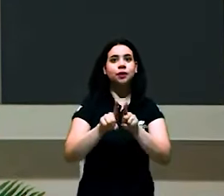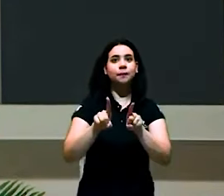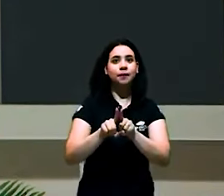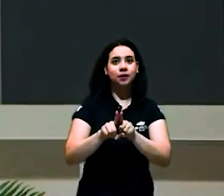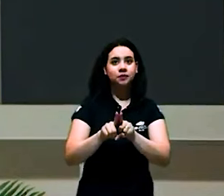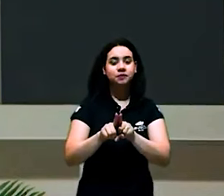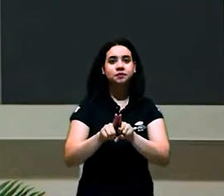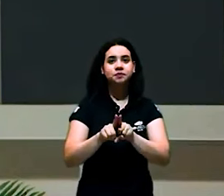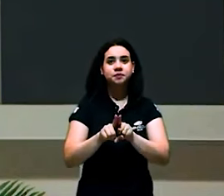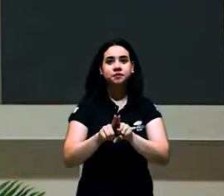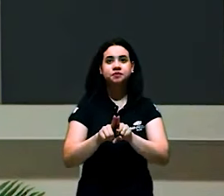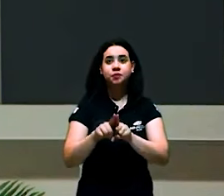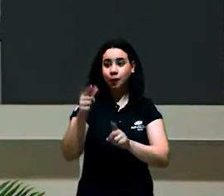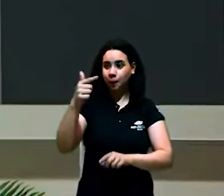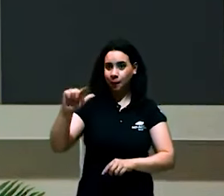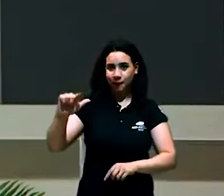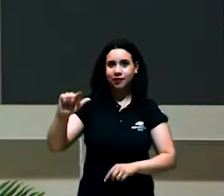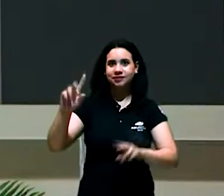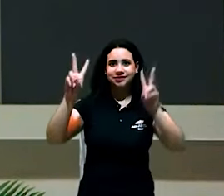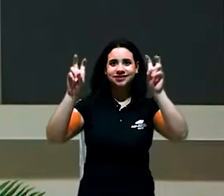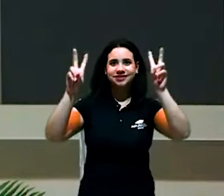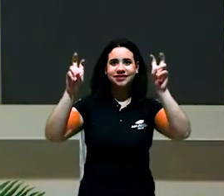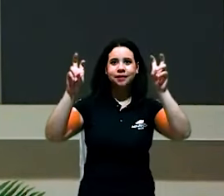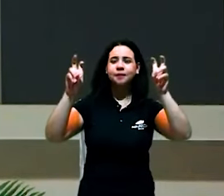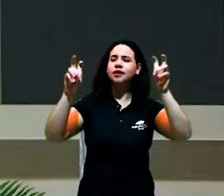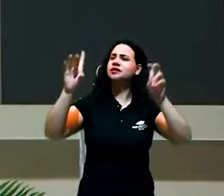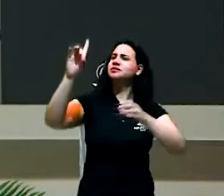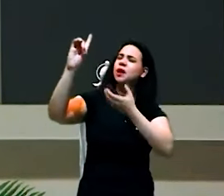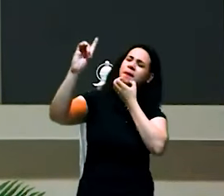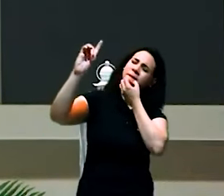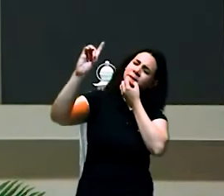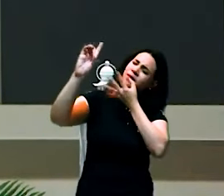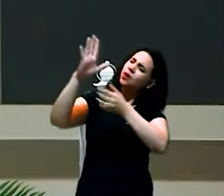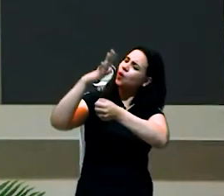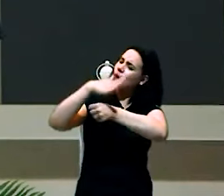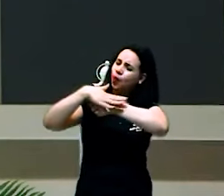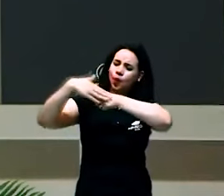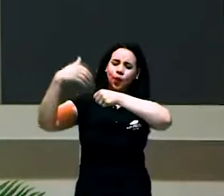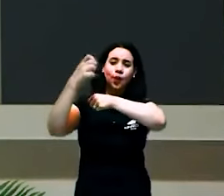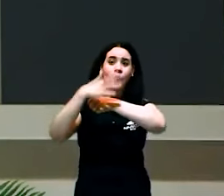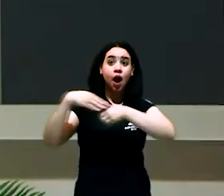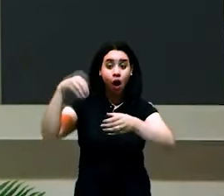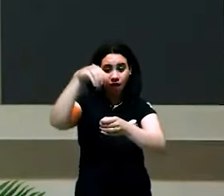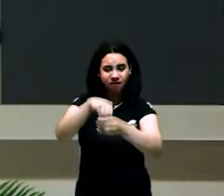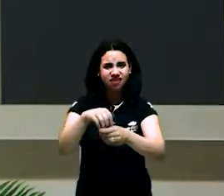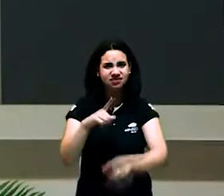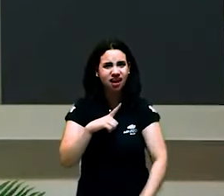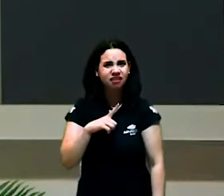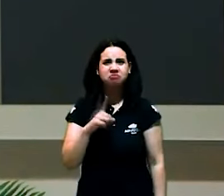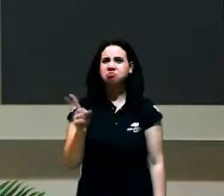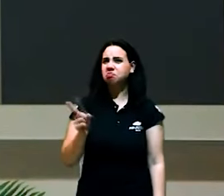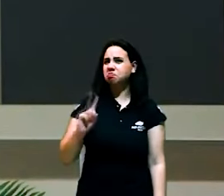de Jesus. E o culto não tinha horário de começo e horário de final. Não levantavam oferta, não tinha um músico,